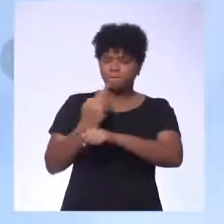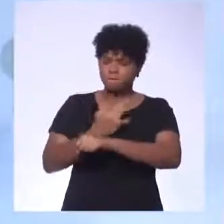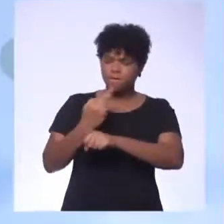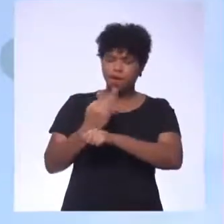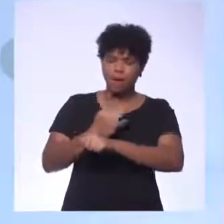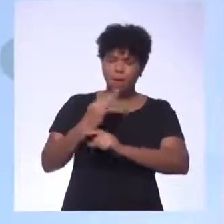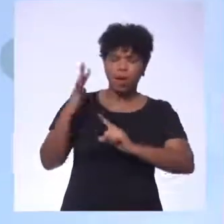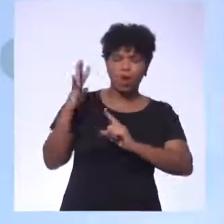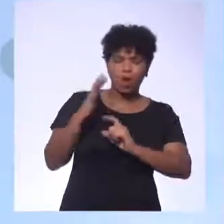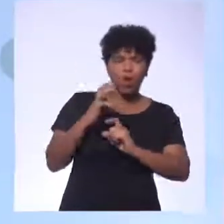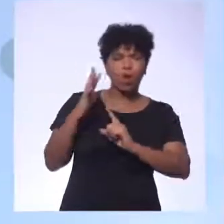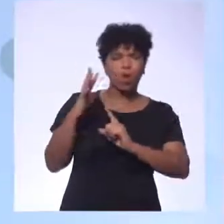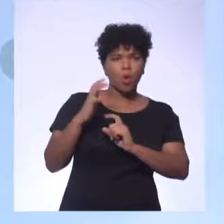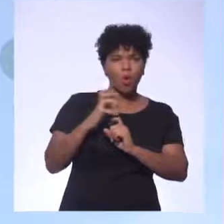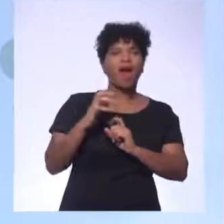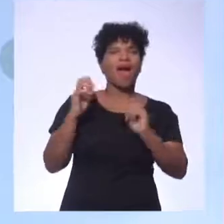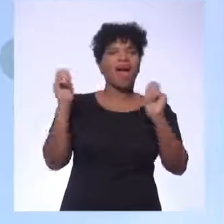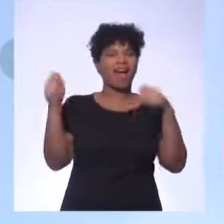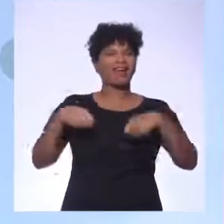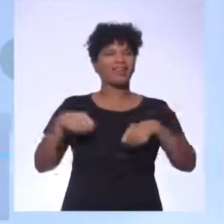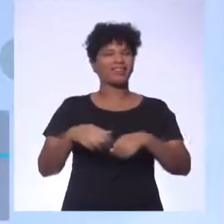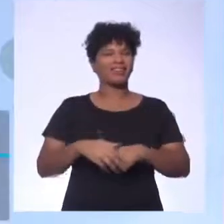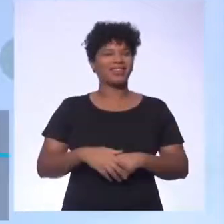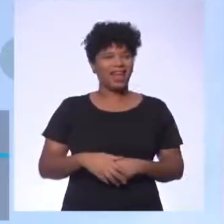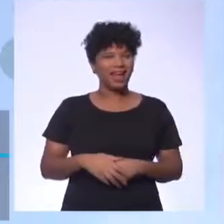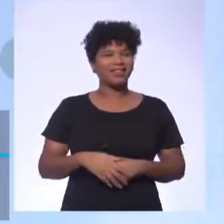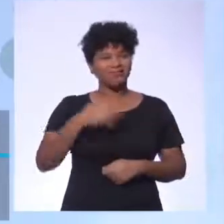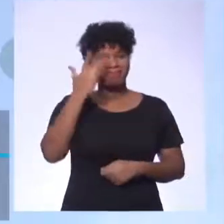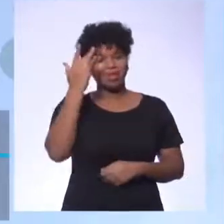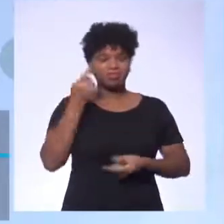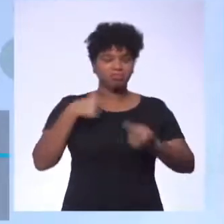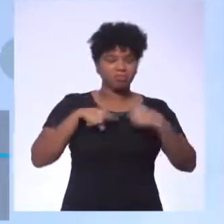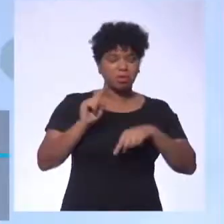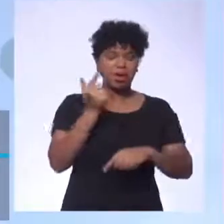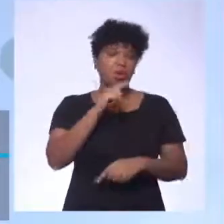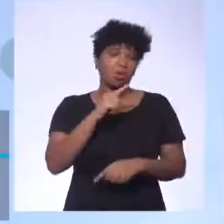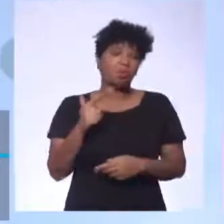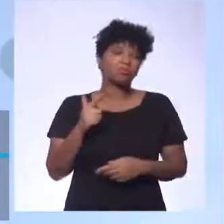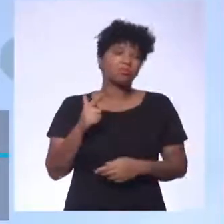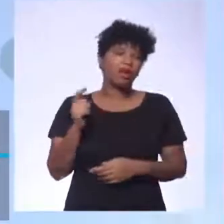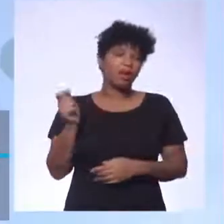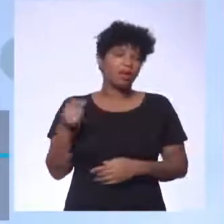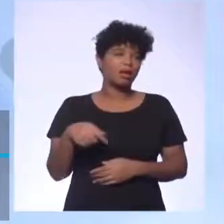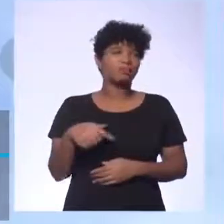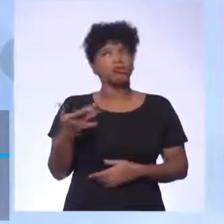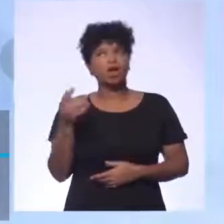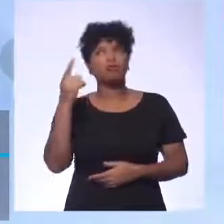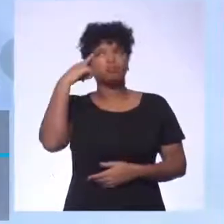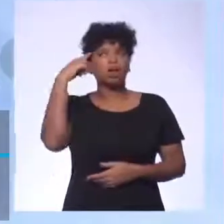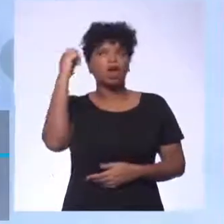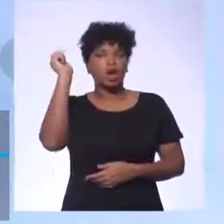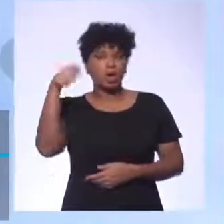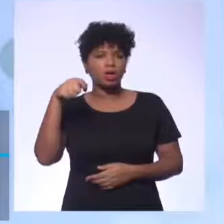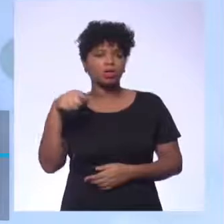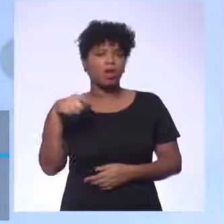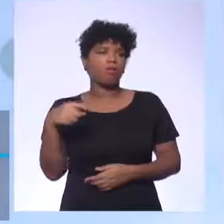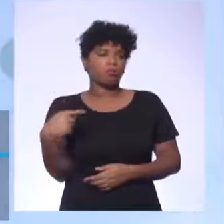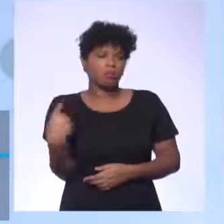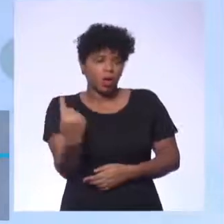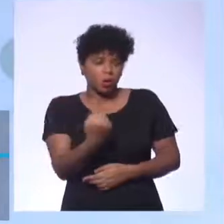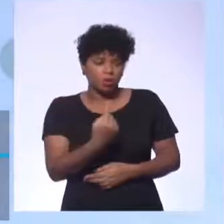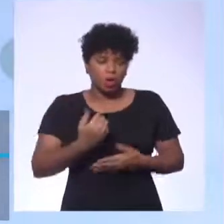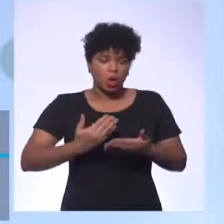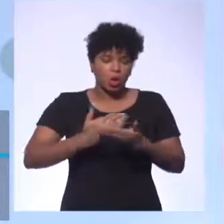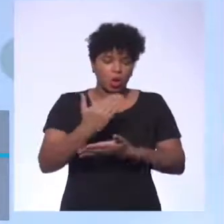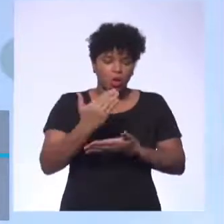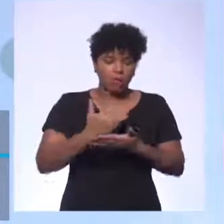ela, de certa forma, no meu entender, que ela se meio que auto-atualize, né? Então, hoje a gente está vendo um pouquinho